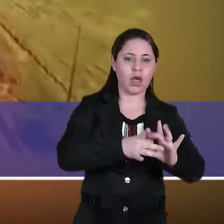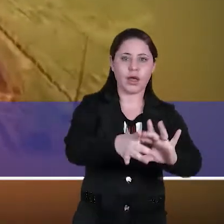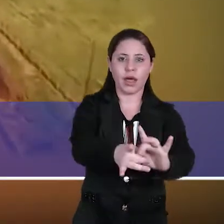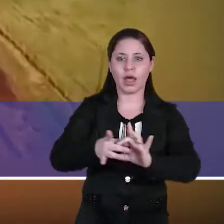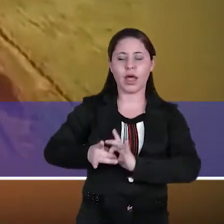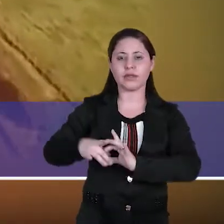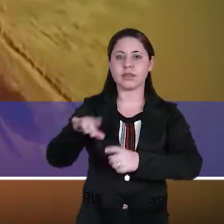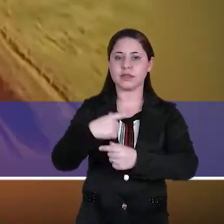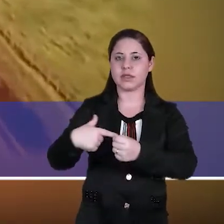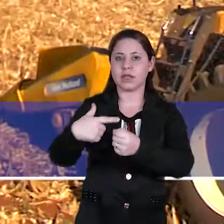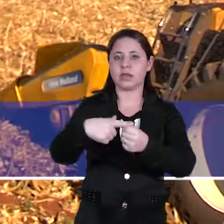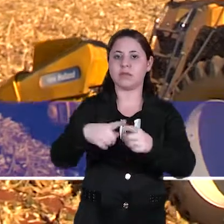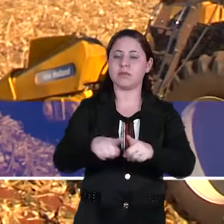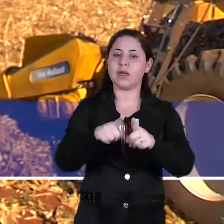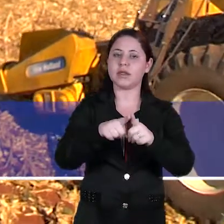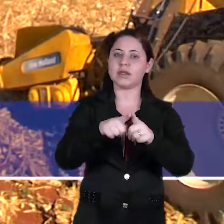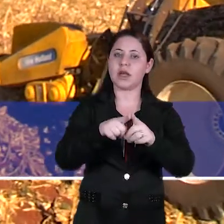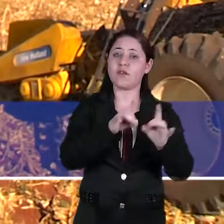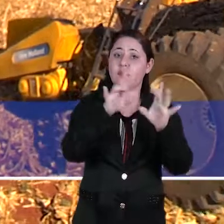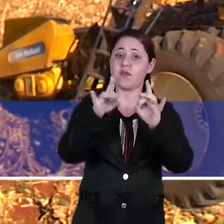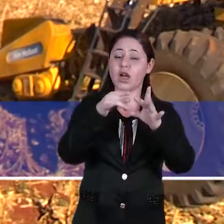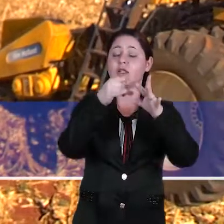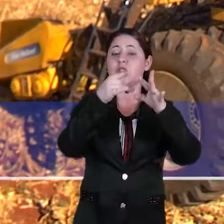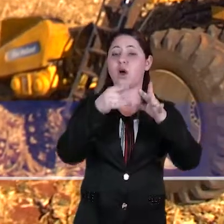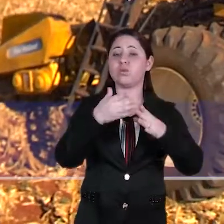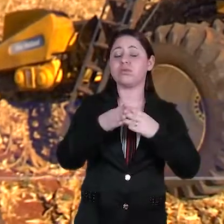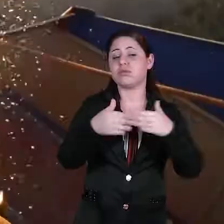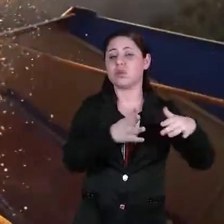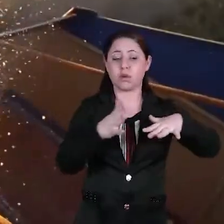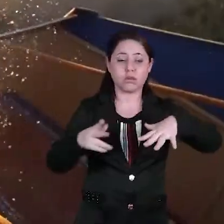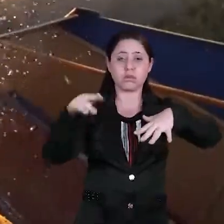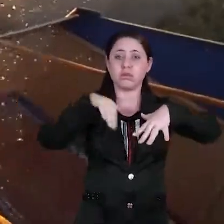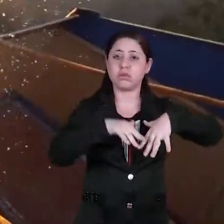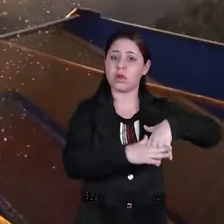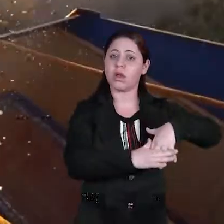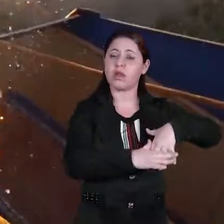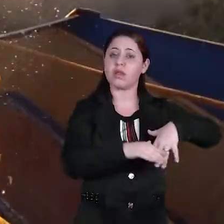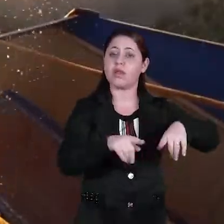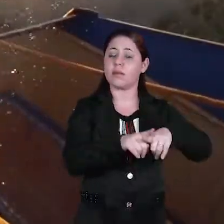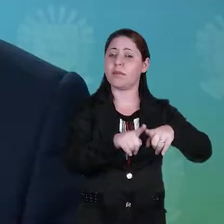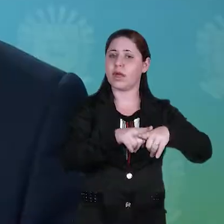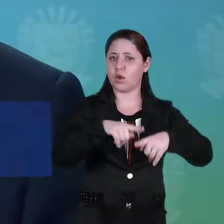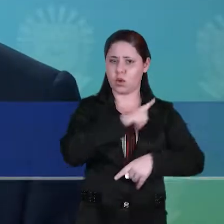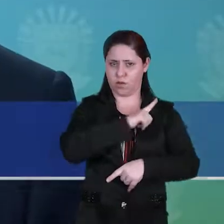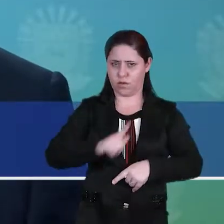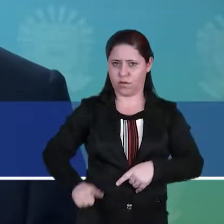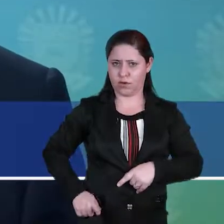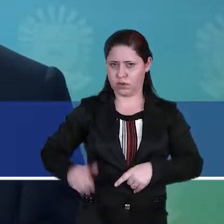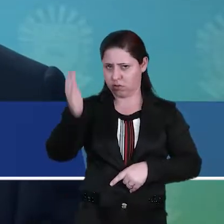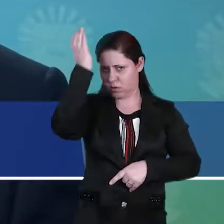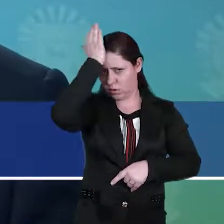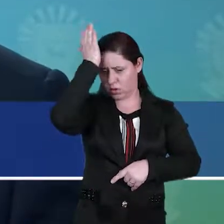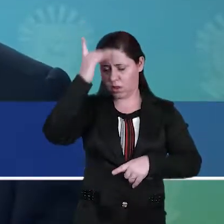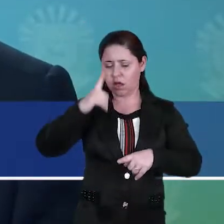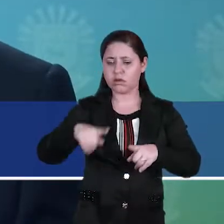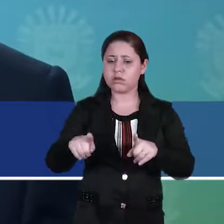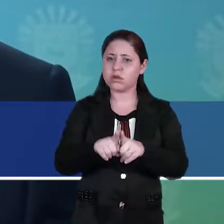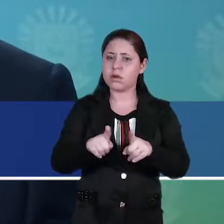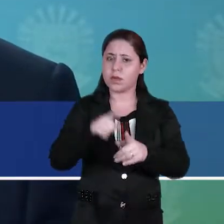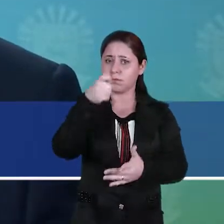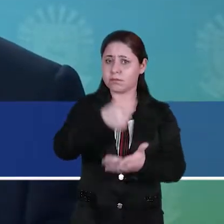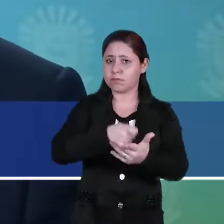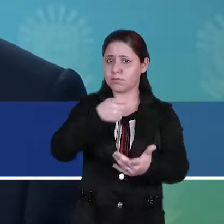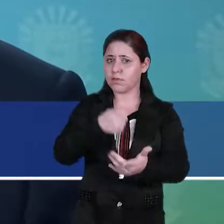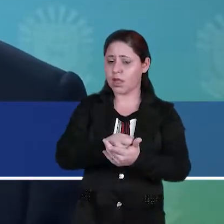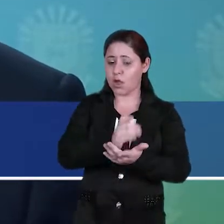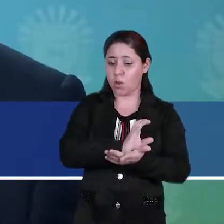para integrar cidades, mas até mesmo escoar produtos pela rota bioceânica. O próprio governador Reinaldo nos